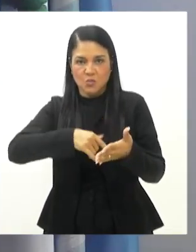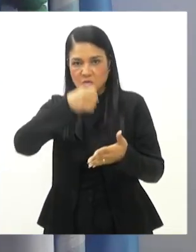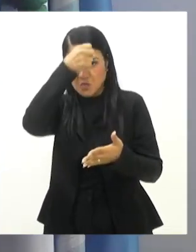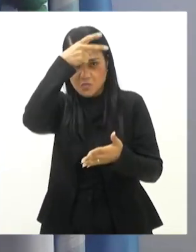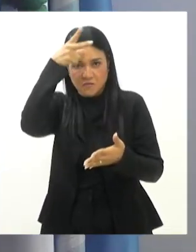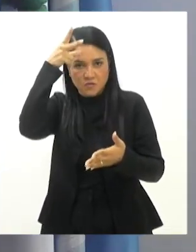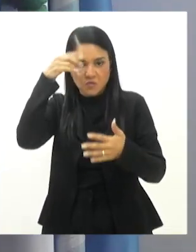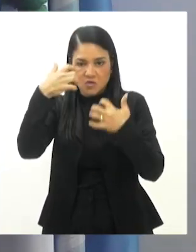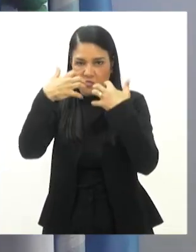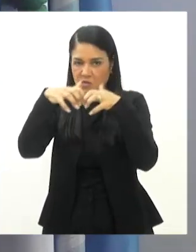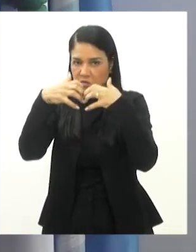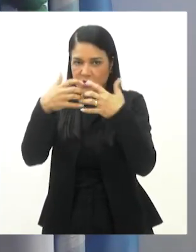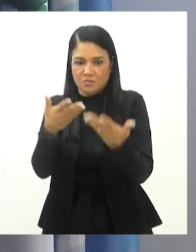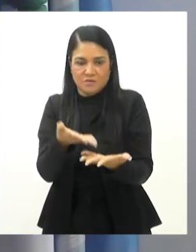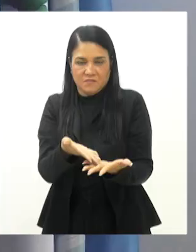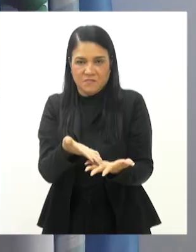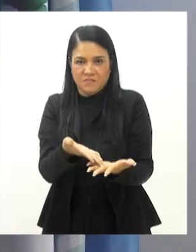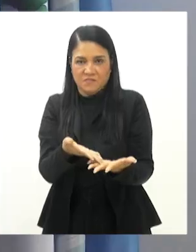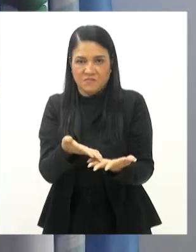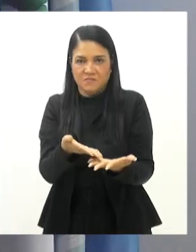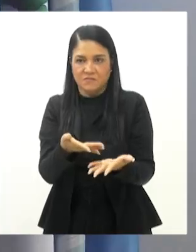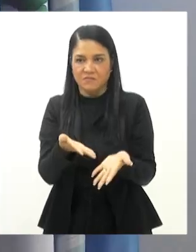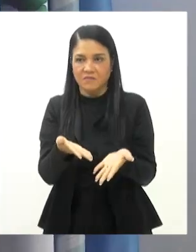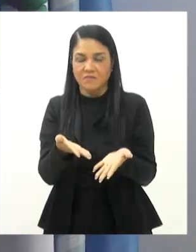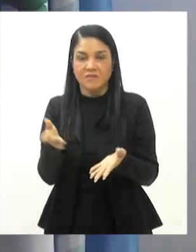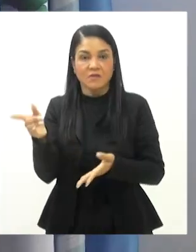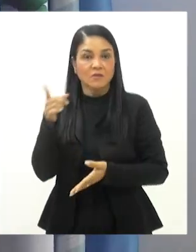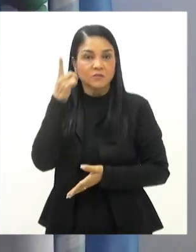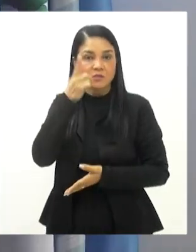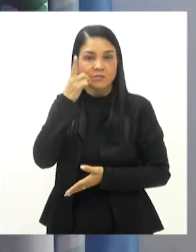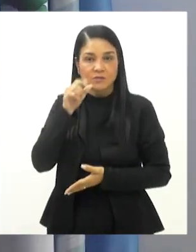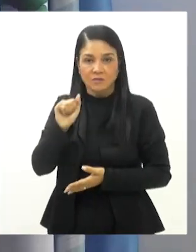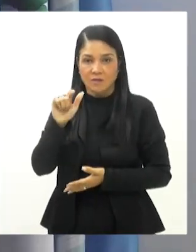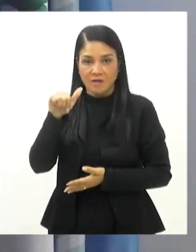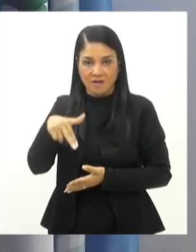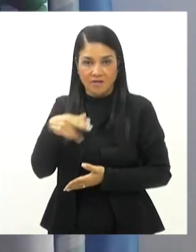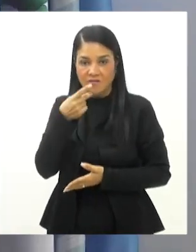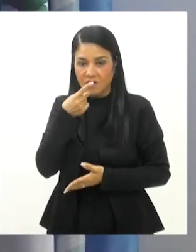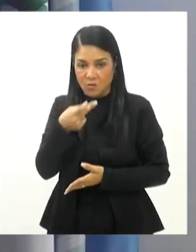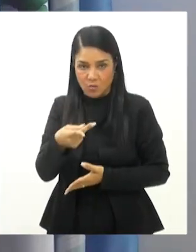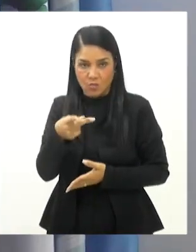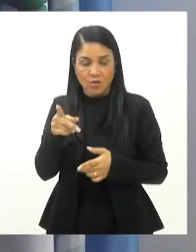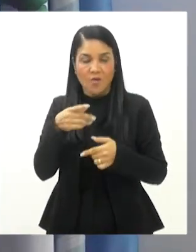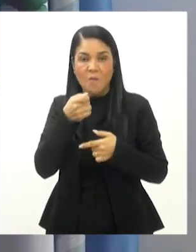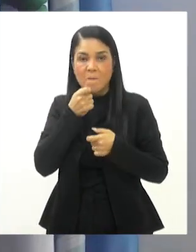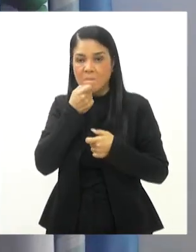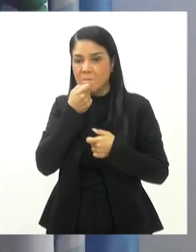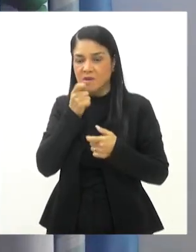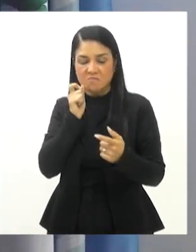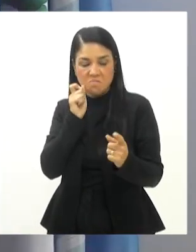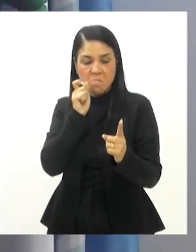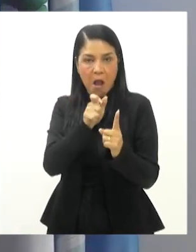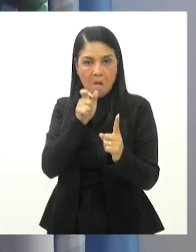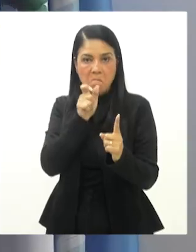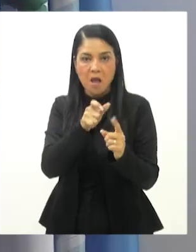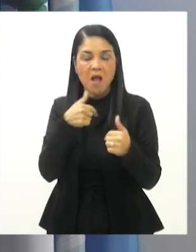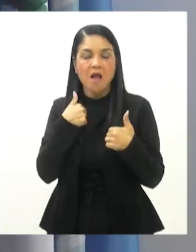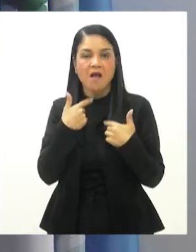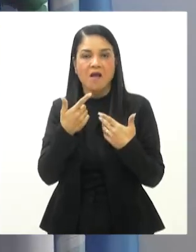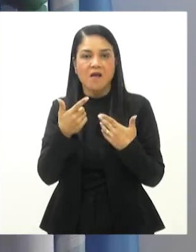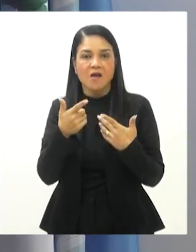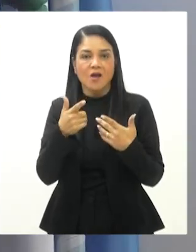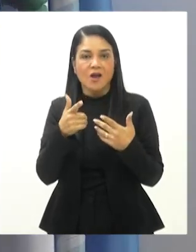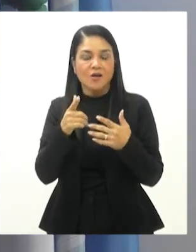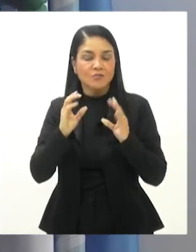de Petrópolis fez. Como disse o deputado Alan Lopes, isso representa um deboche com a cara do parlamento e, sobretudo, com o cidadão,